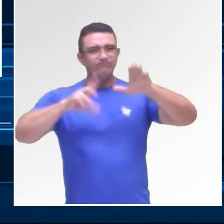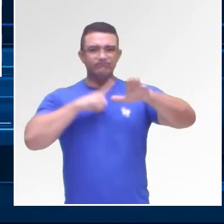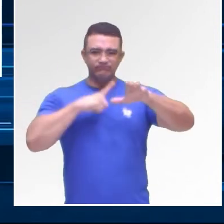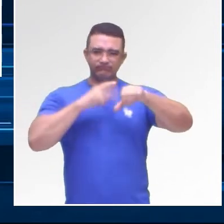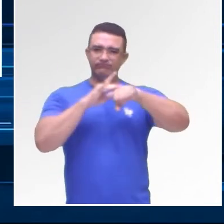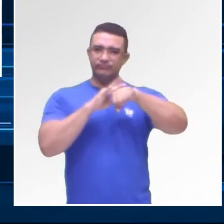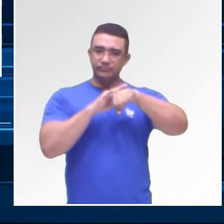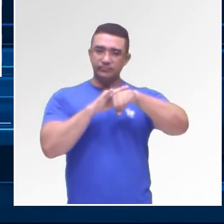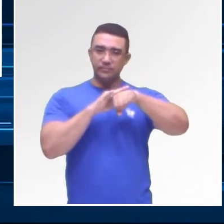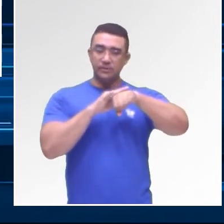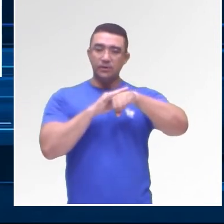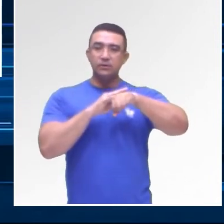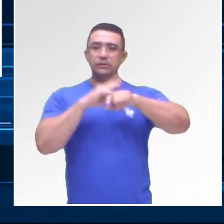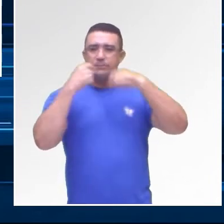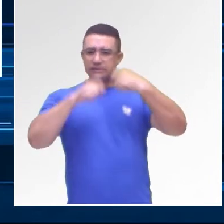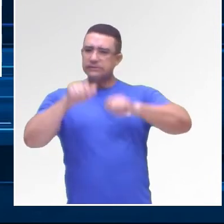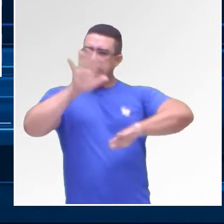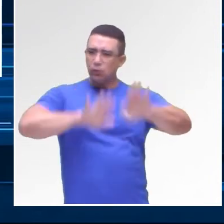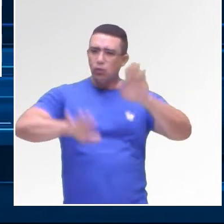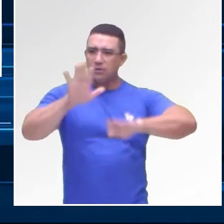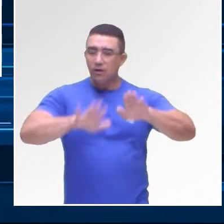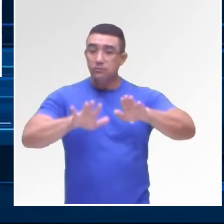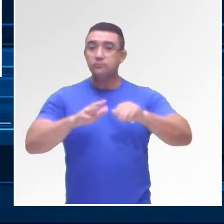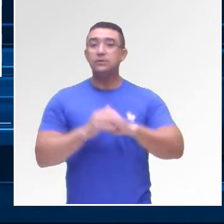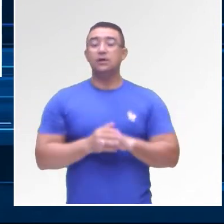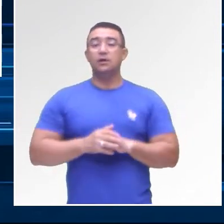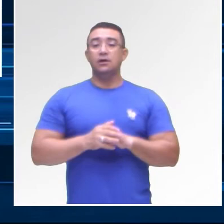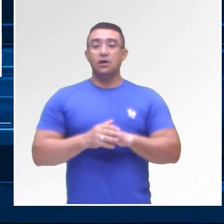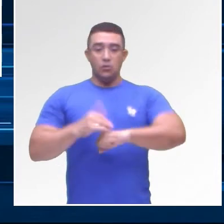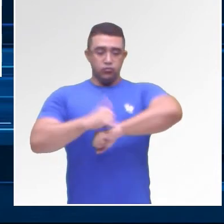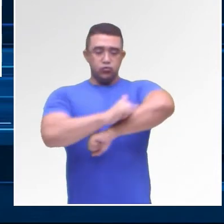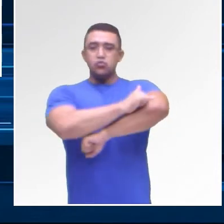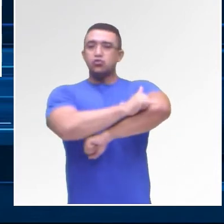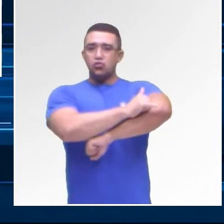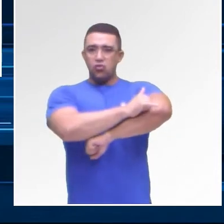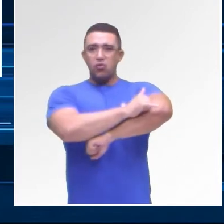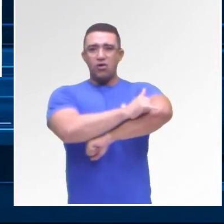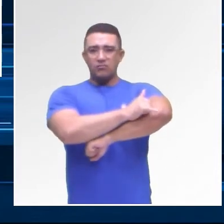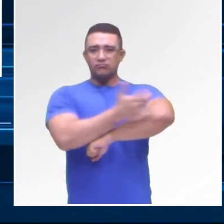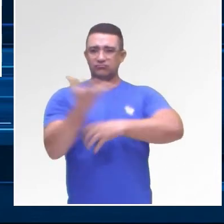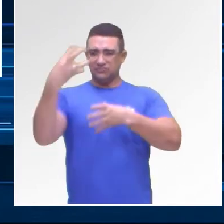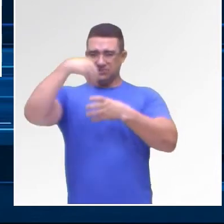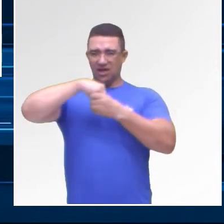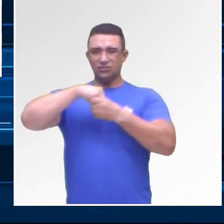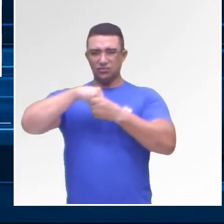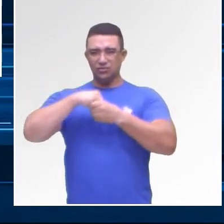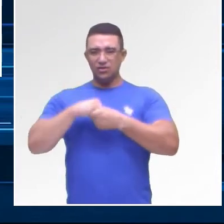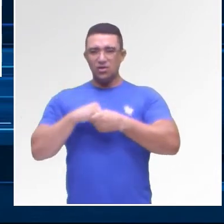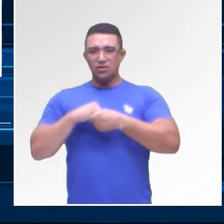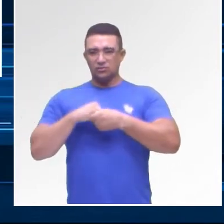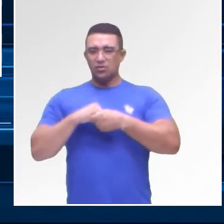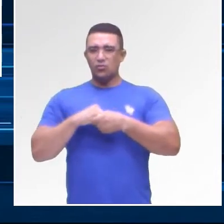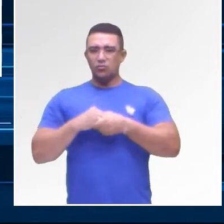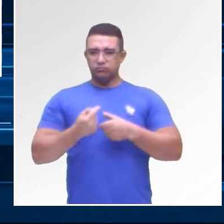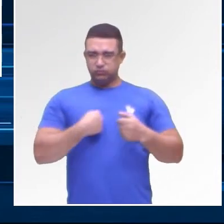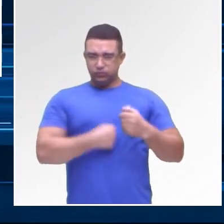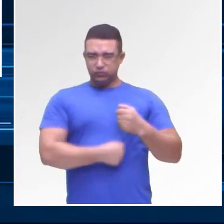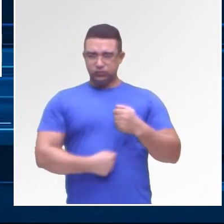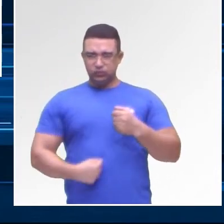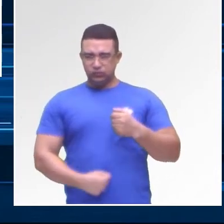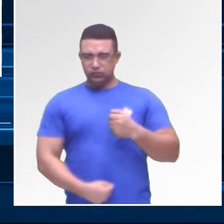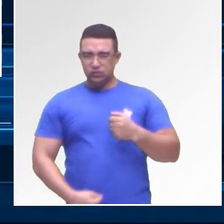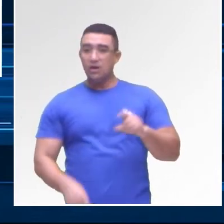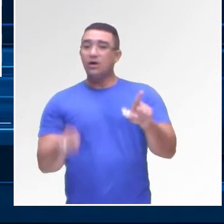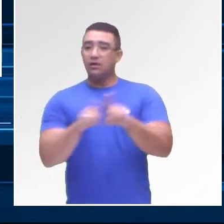a gordura visceral, ela afeta negativamente a nossa saúde, pois além de ela